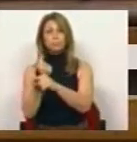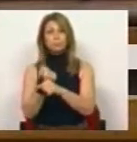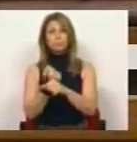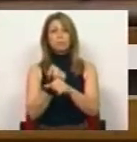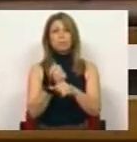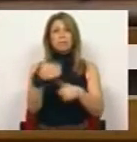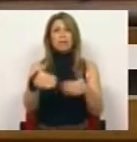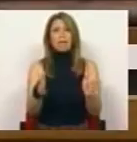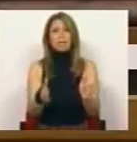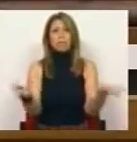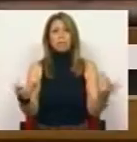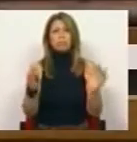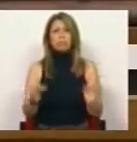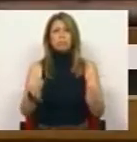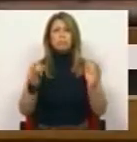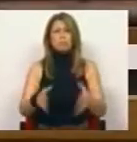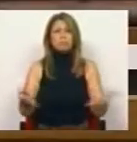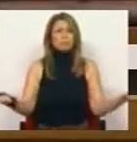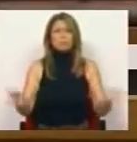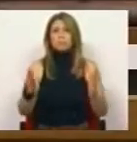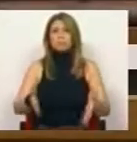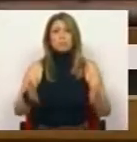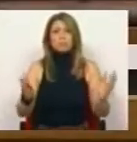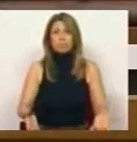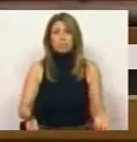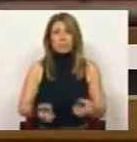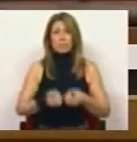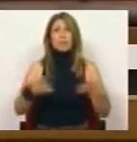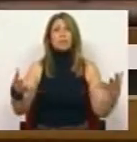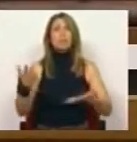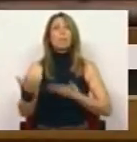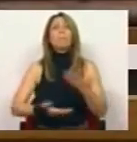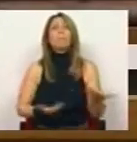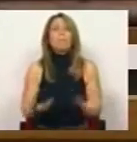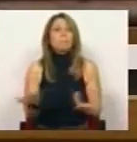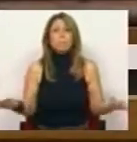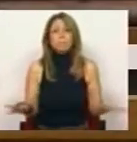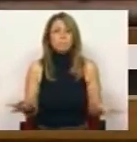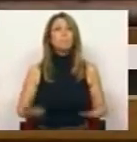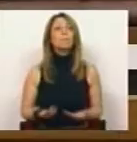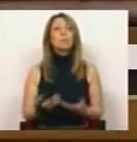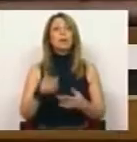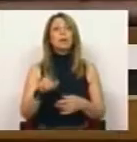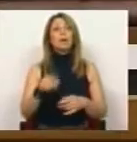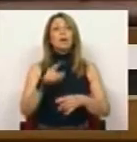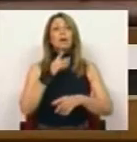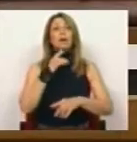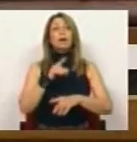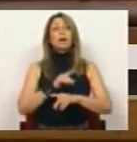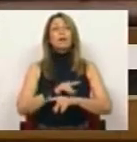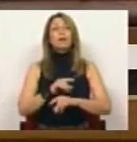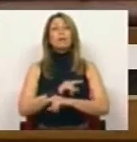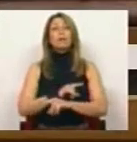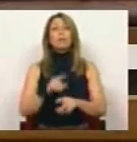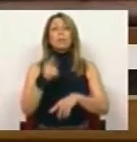embalagens desnecessárias, supérfluas e sobredimensionadas, sobre a interdição da comercialização de